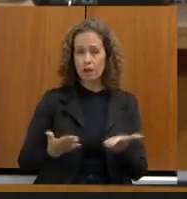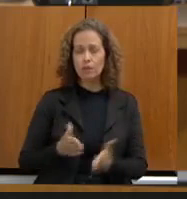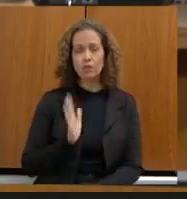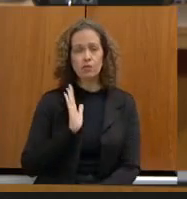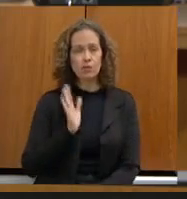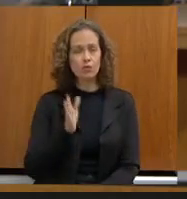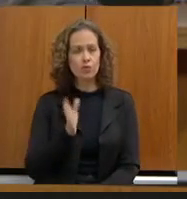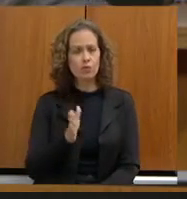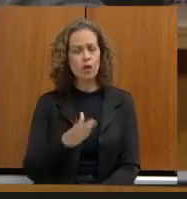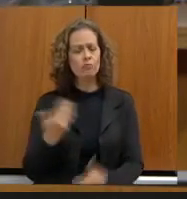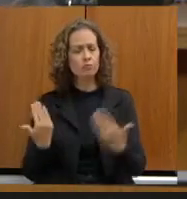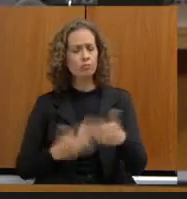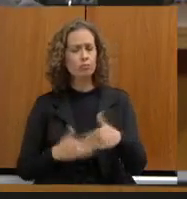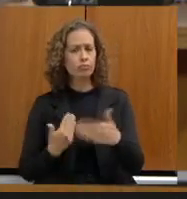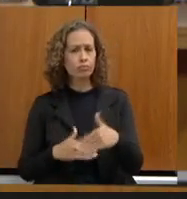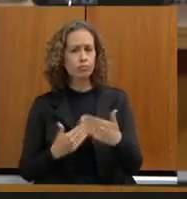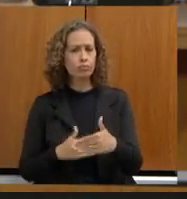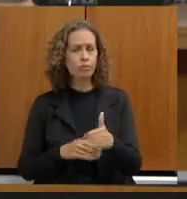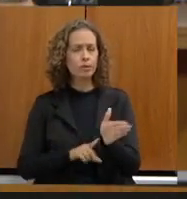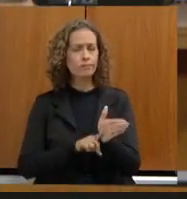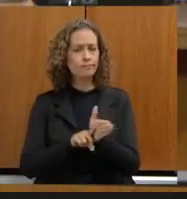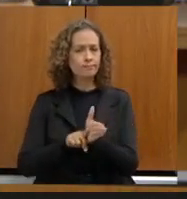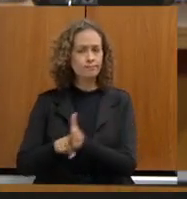exame e com